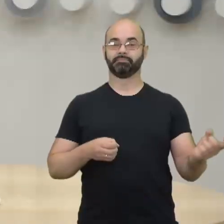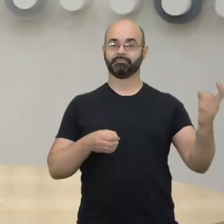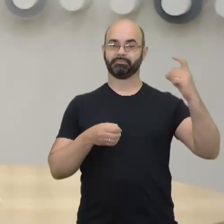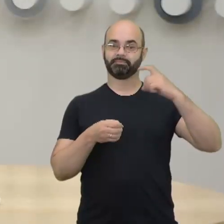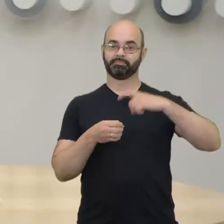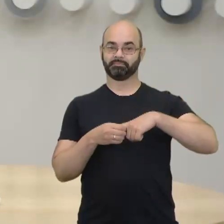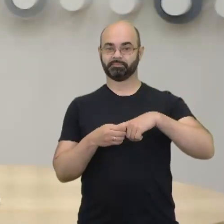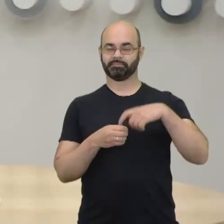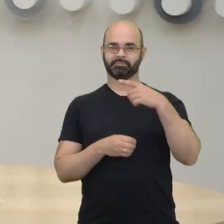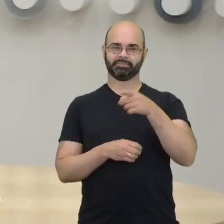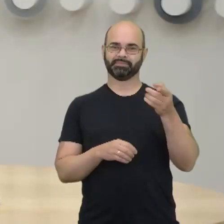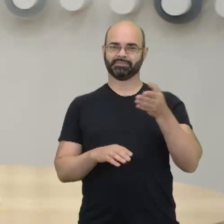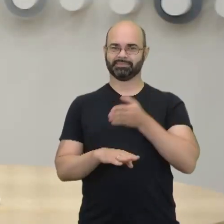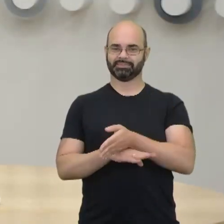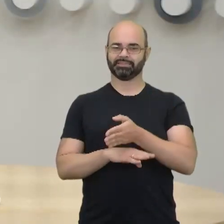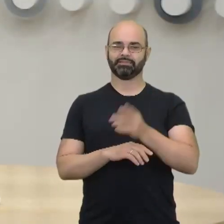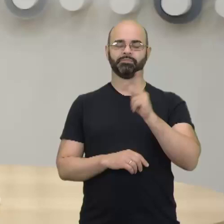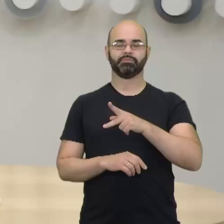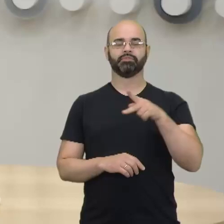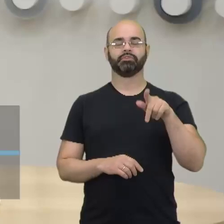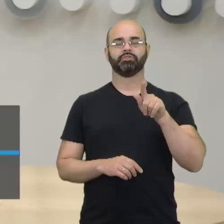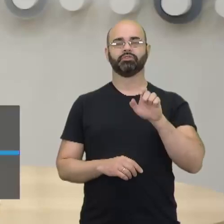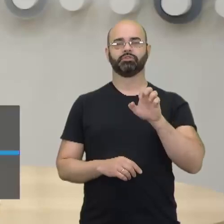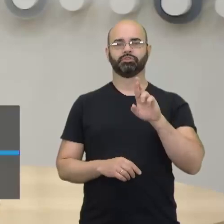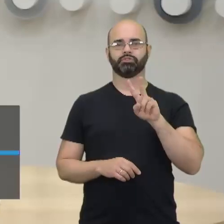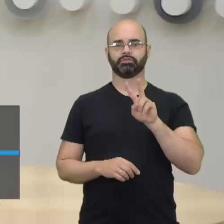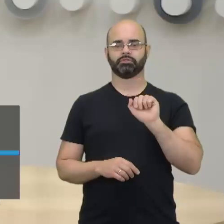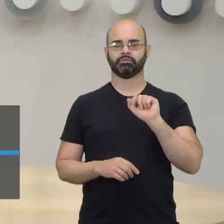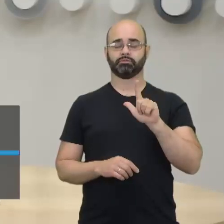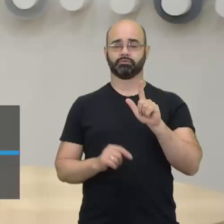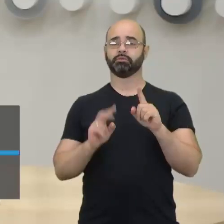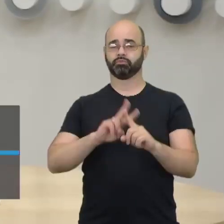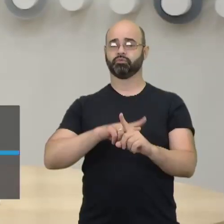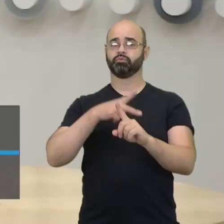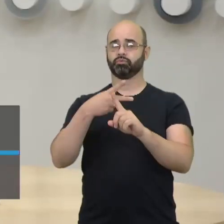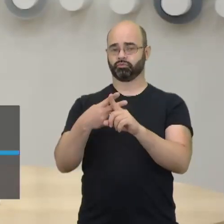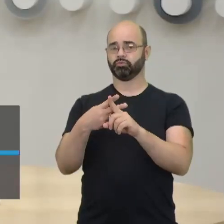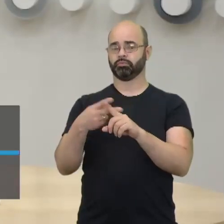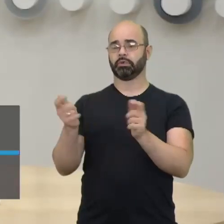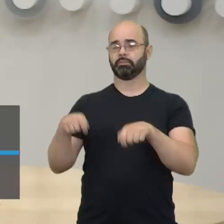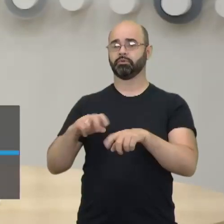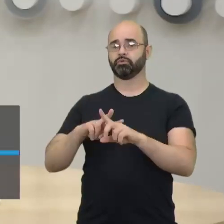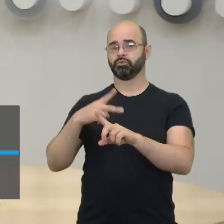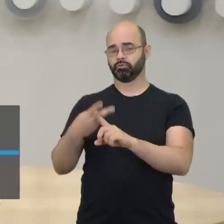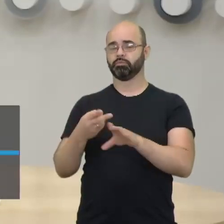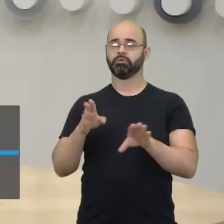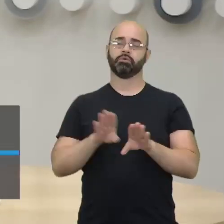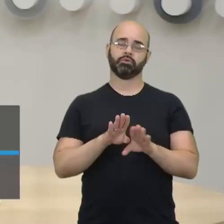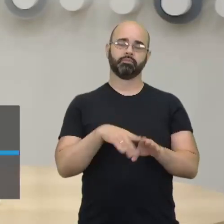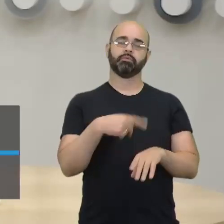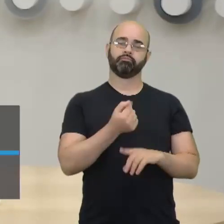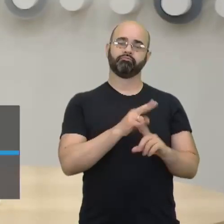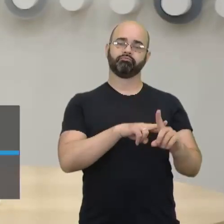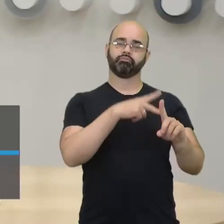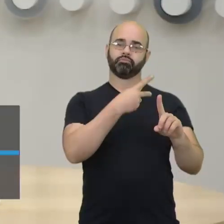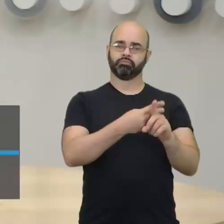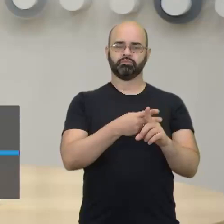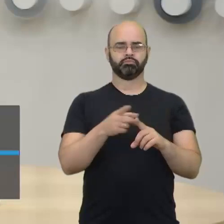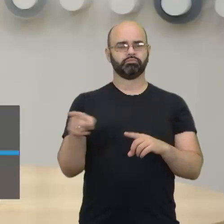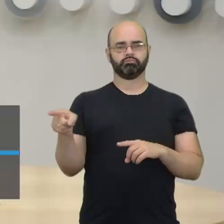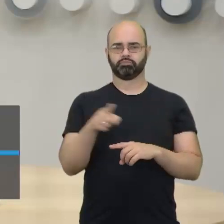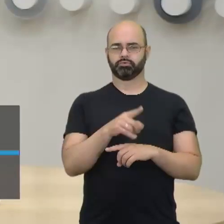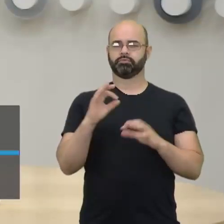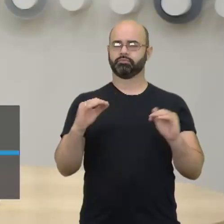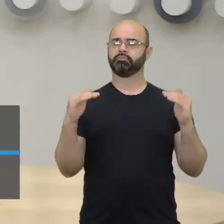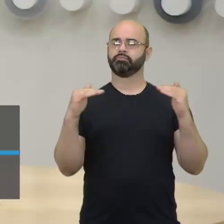Voltamos aí com a participação. O professor Gerval falou que a capacidade dobrou e o preço dobrou também, né? Em todas as situações. Então, ele percebeu